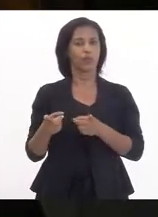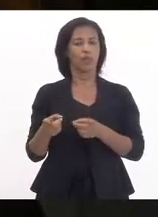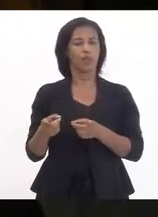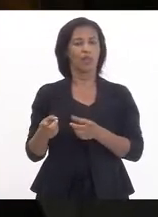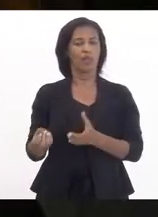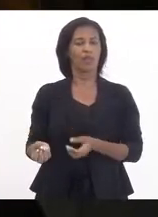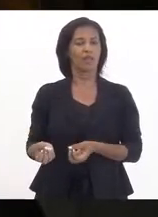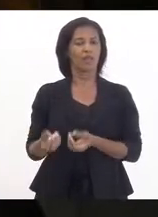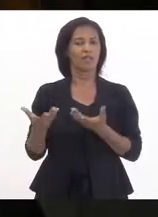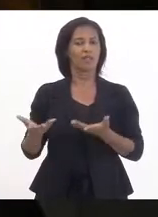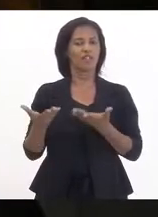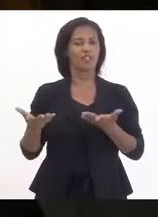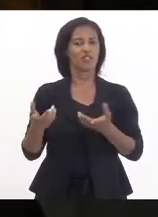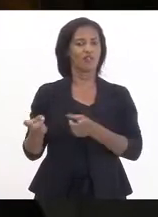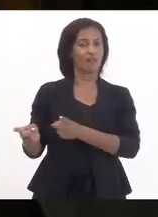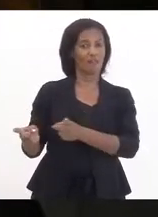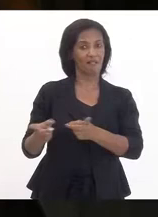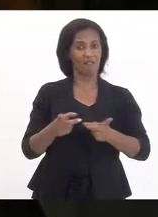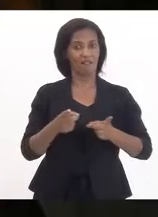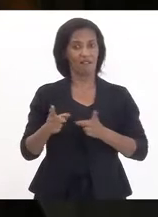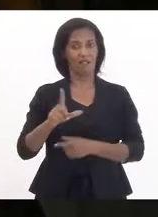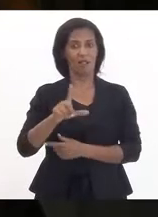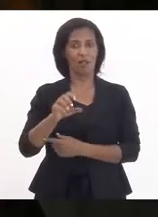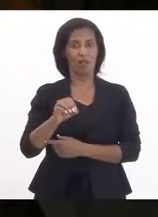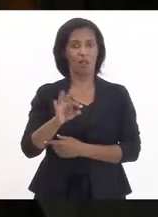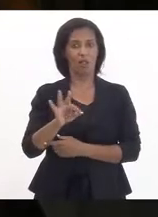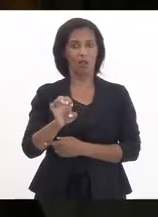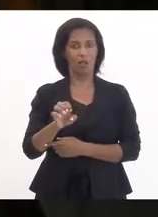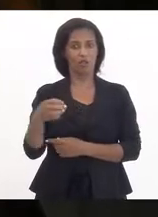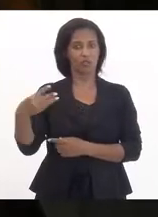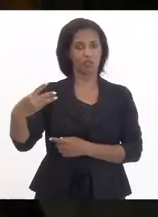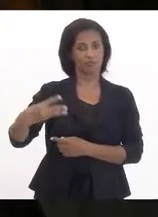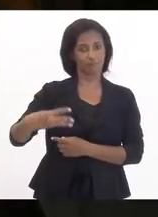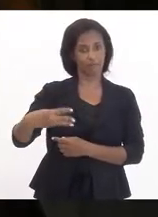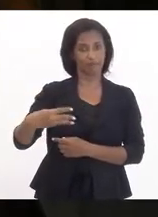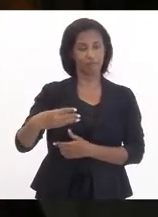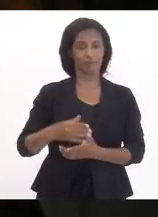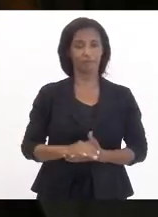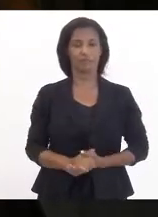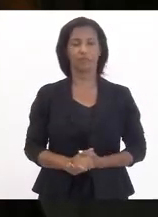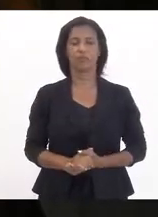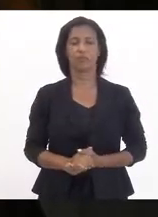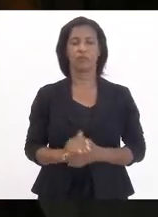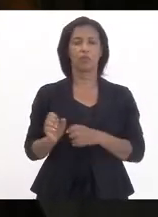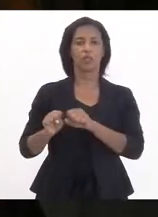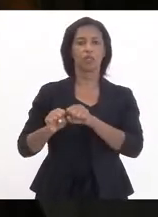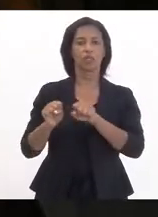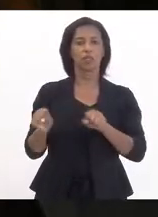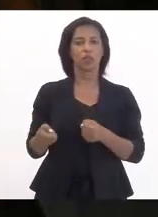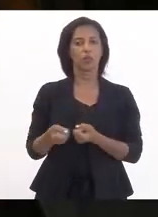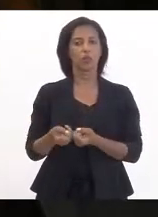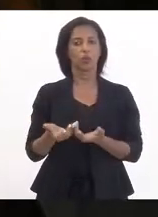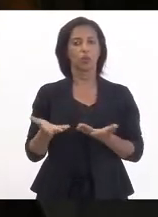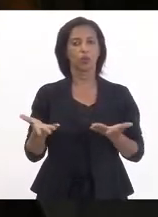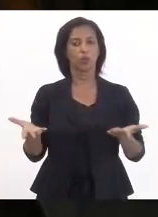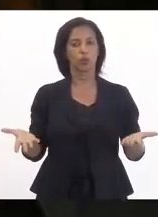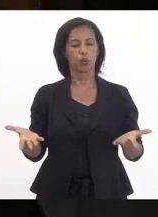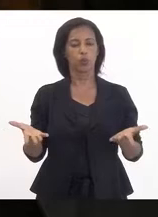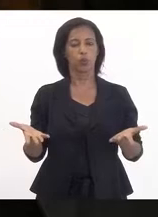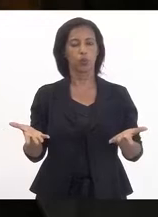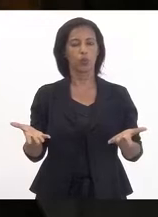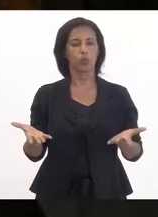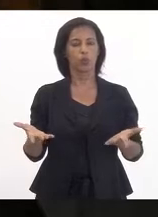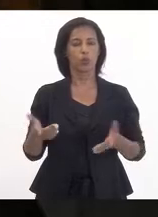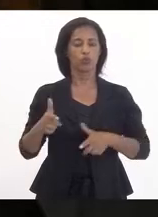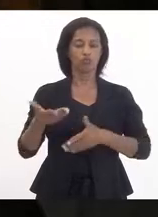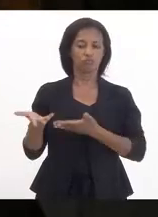iniciativa privada do lote 3 do sistema de distribuição, coleta